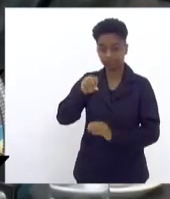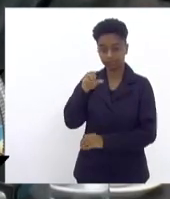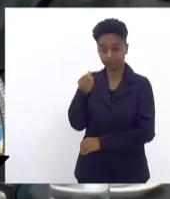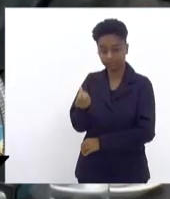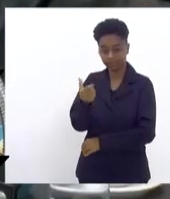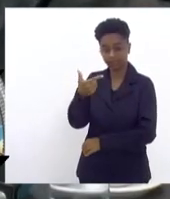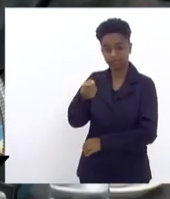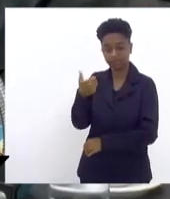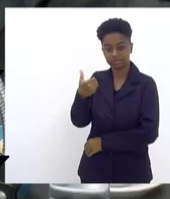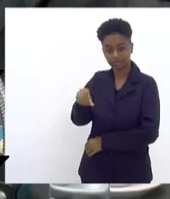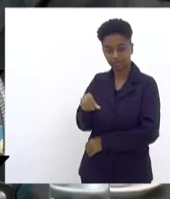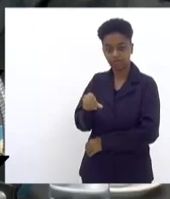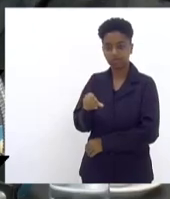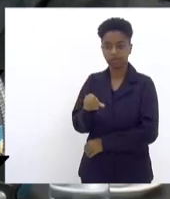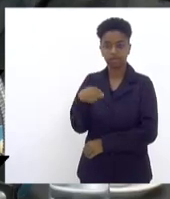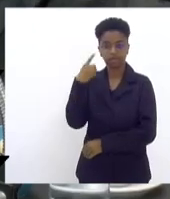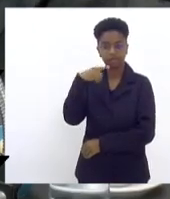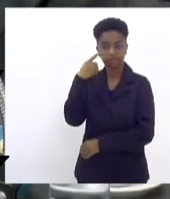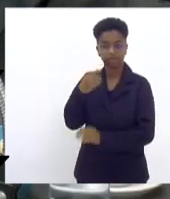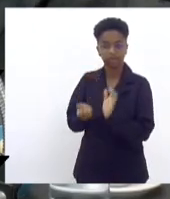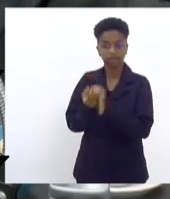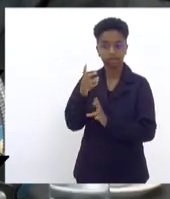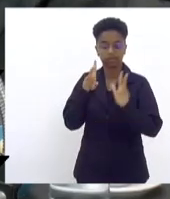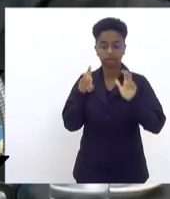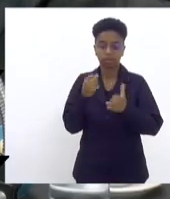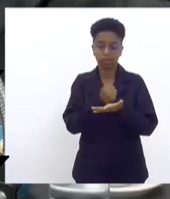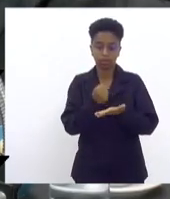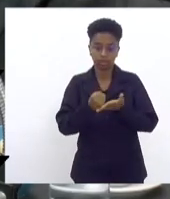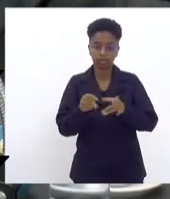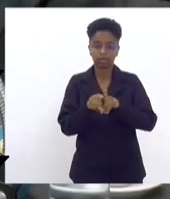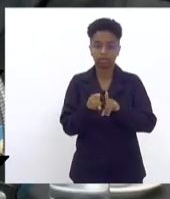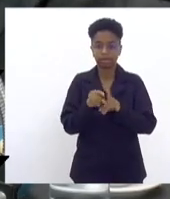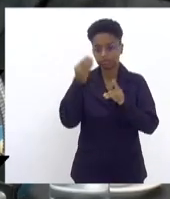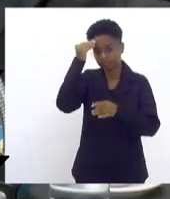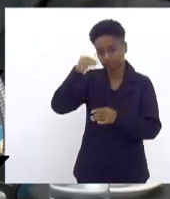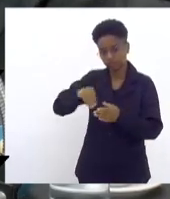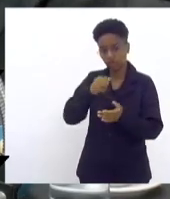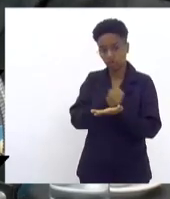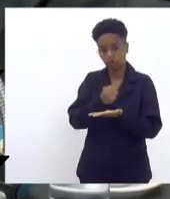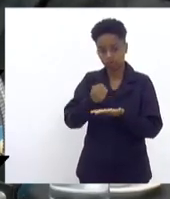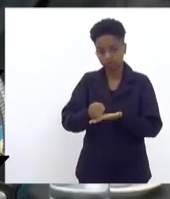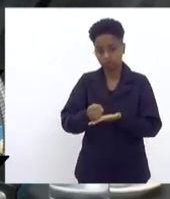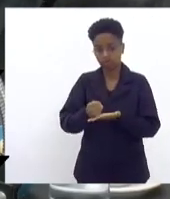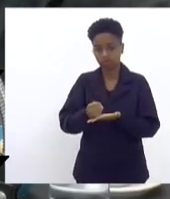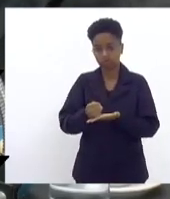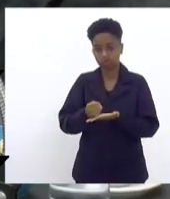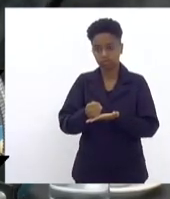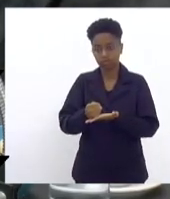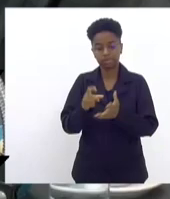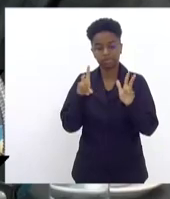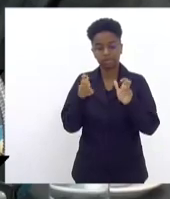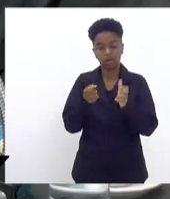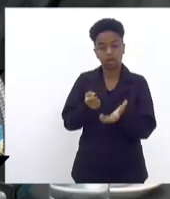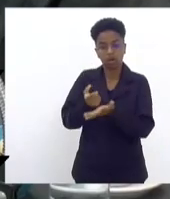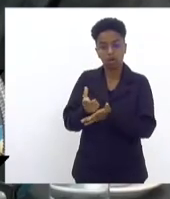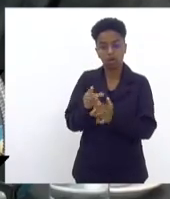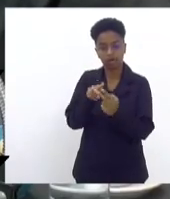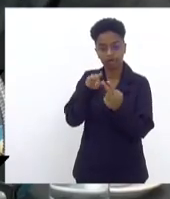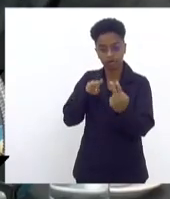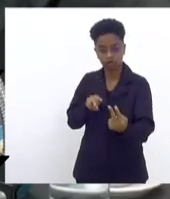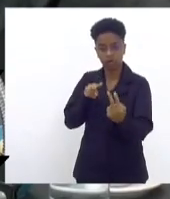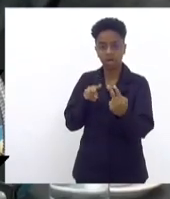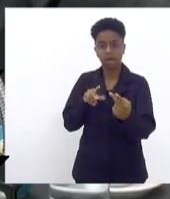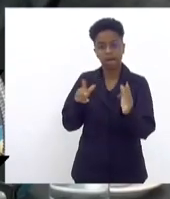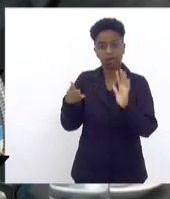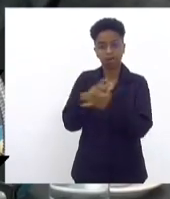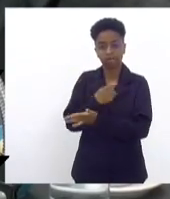Renato Cozzolino, que dispõe sobre a contratação e a desistência de contratos consumeristas via compras online realizadas, inclusive, por meio de